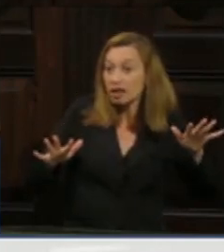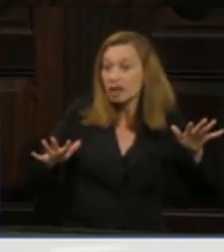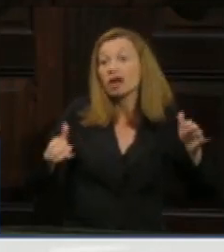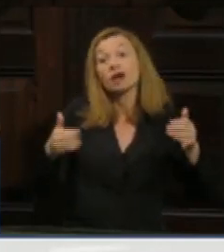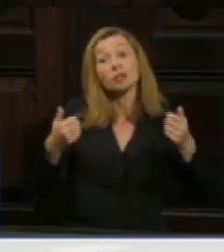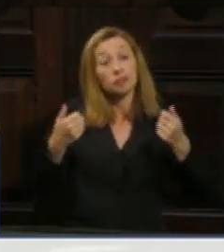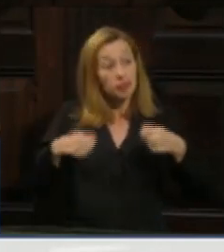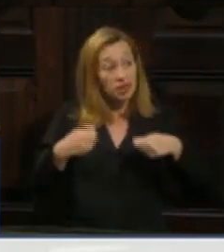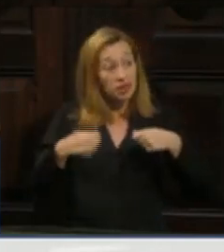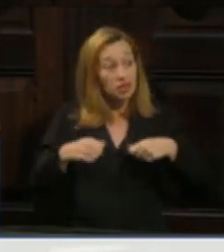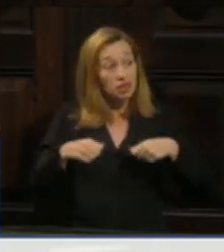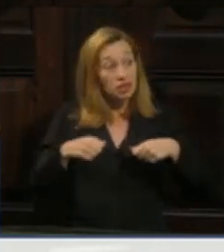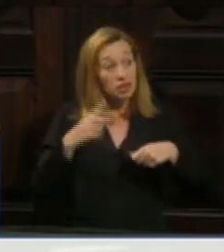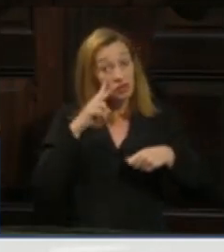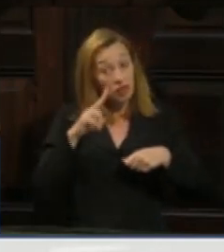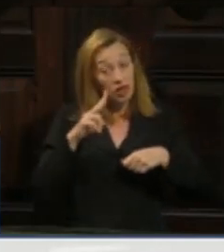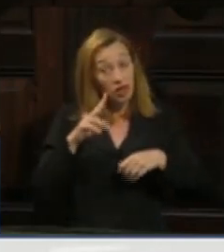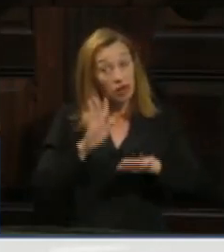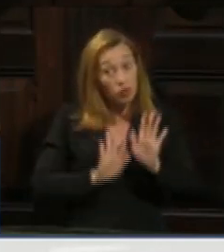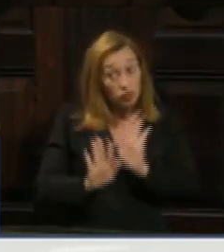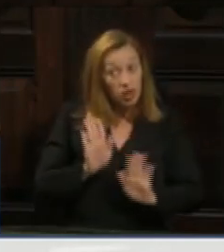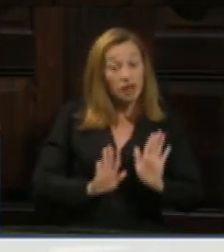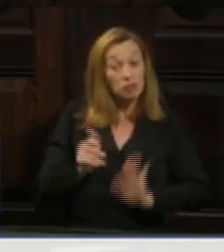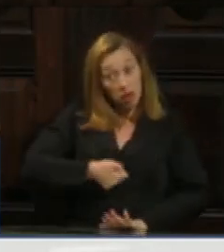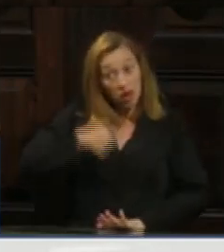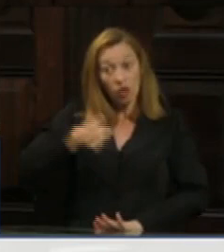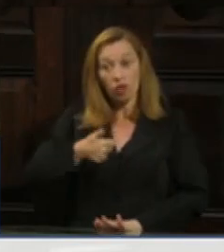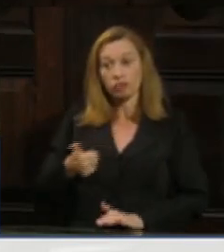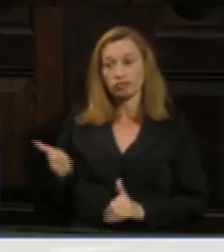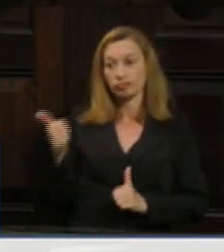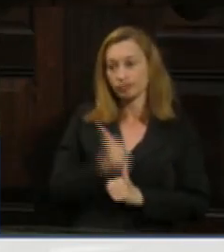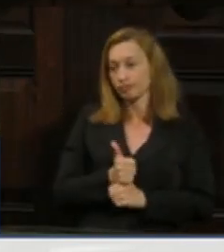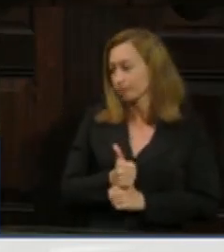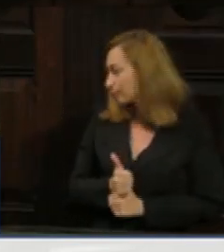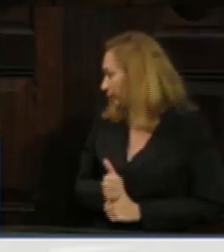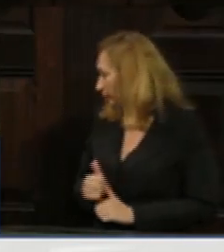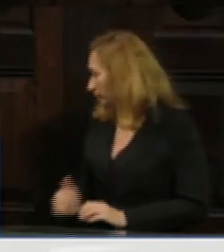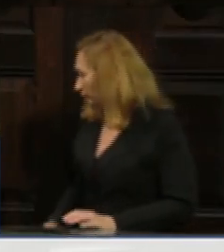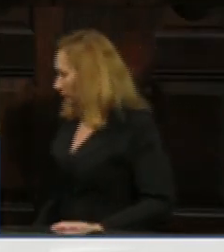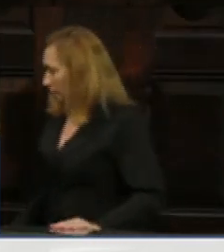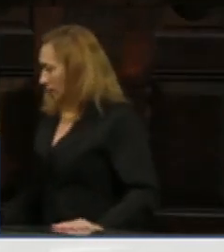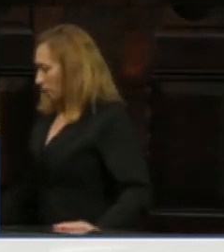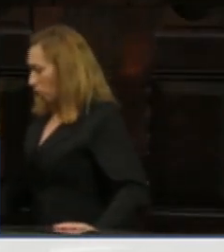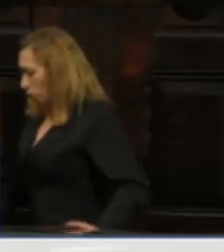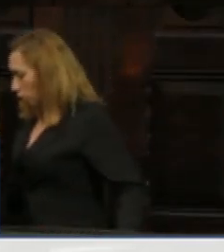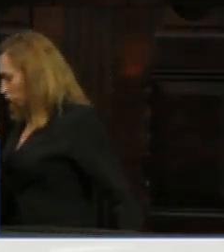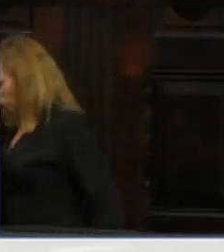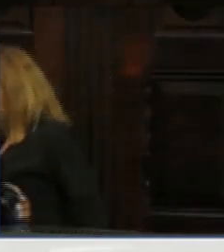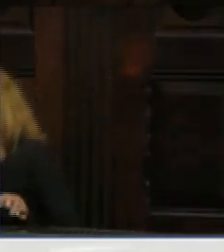o judiciário não determine que corra em sigilo de justiça.